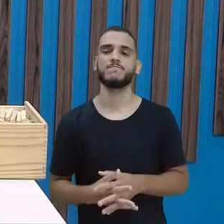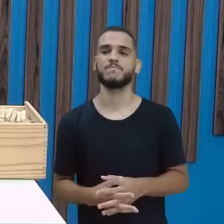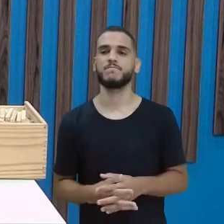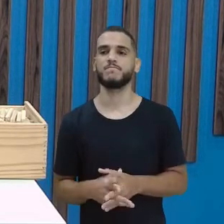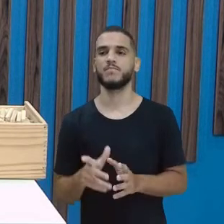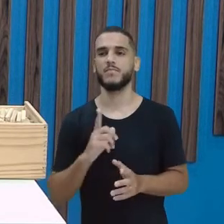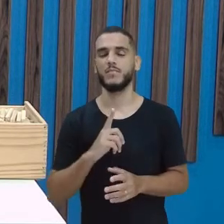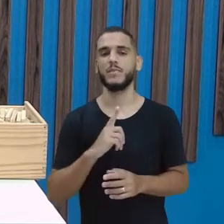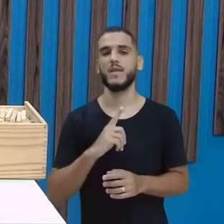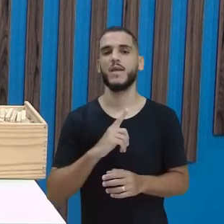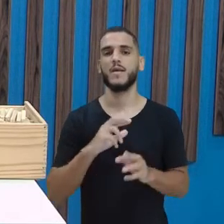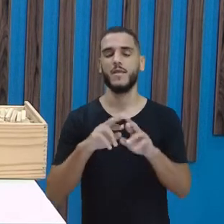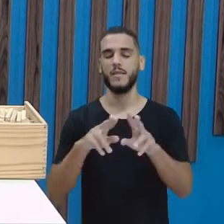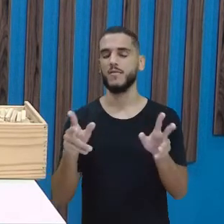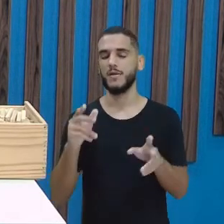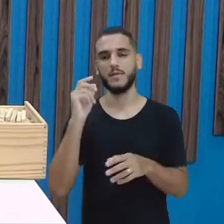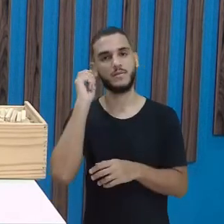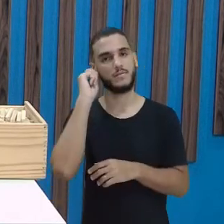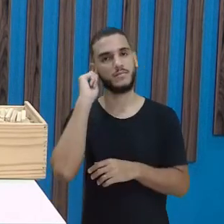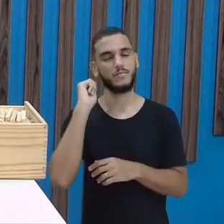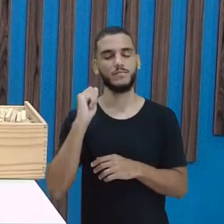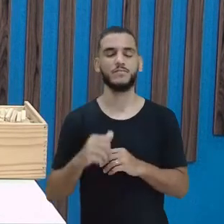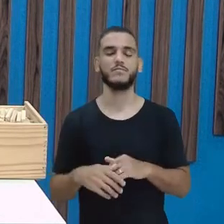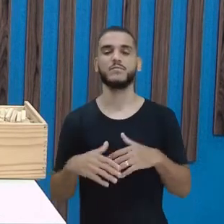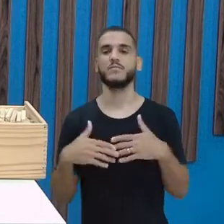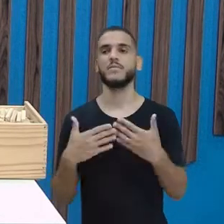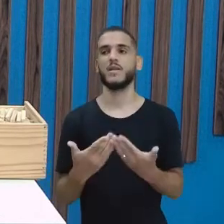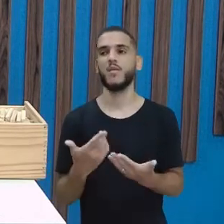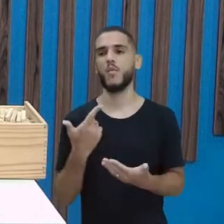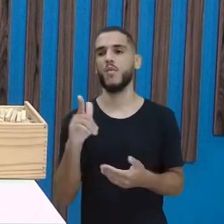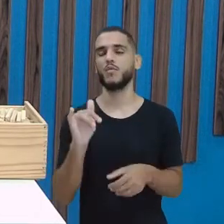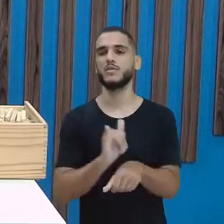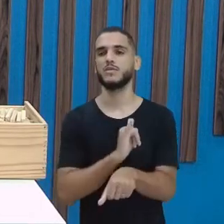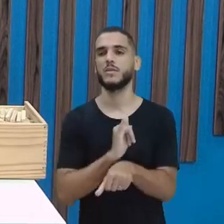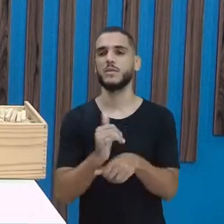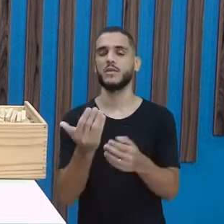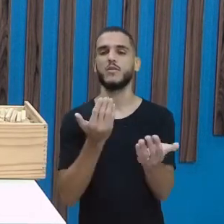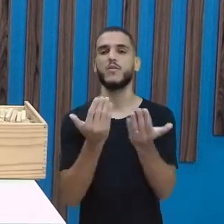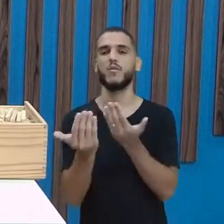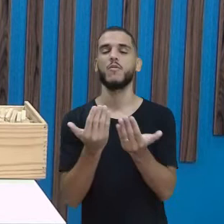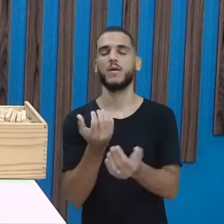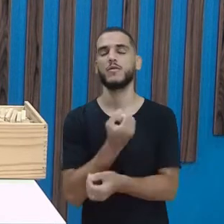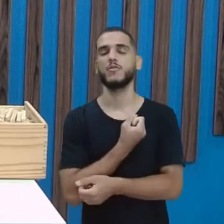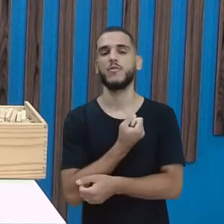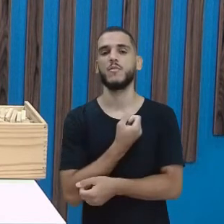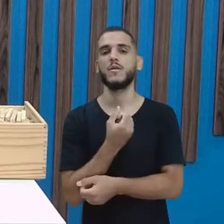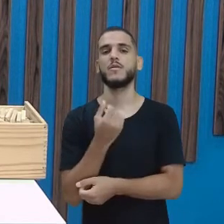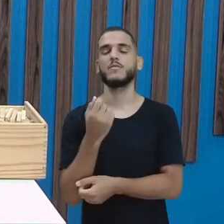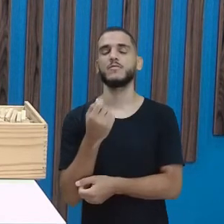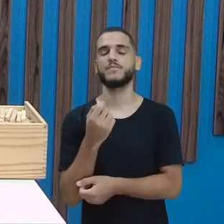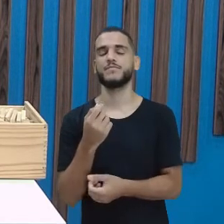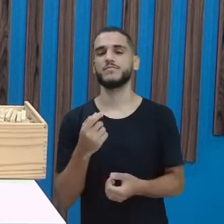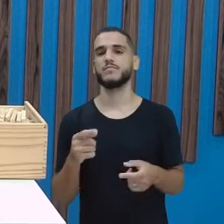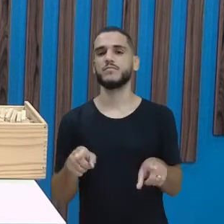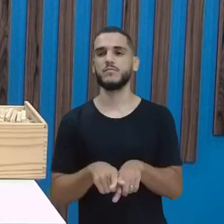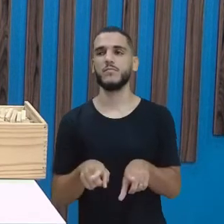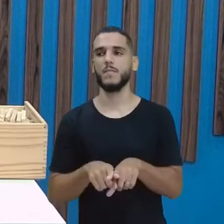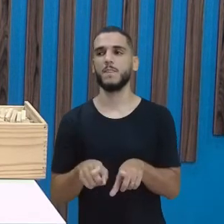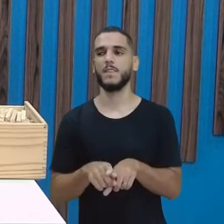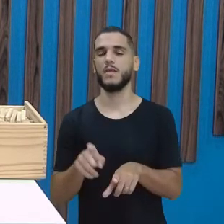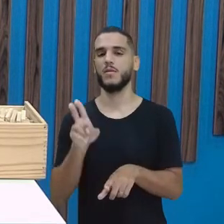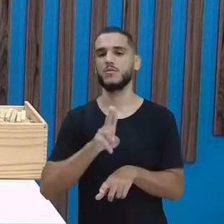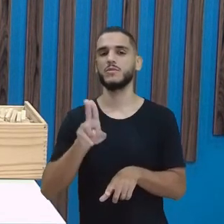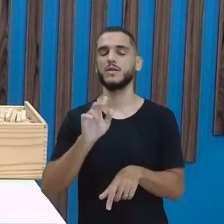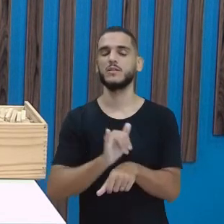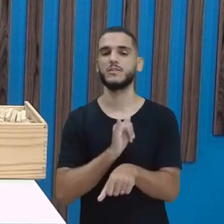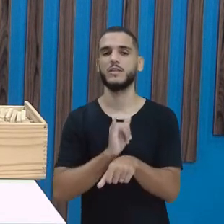ó, resto ou diferença, tá certo? Então, outra forma de comparar os números, nós podemos pedir auxílio também à